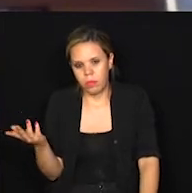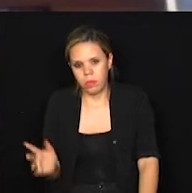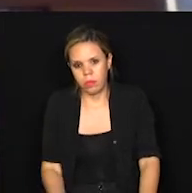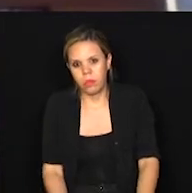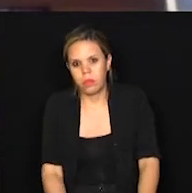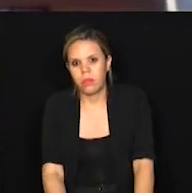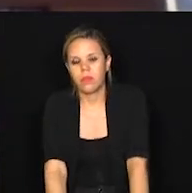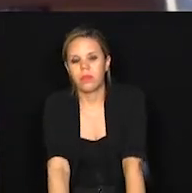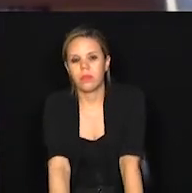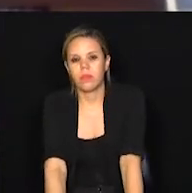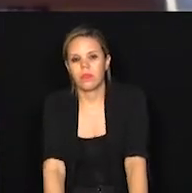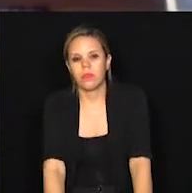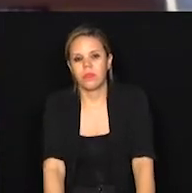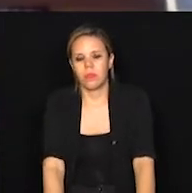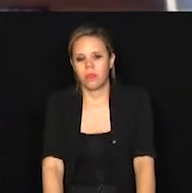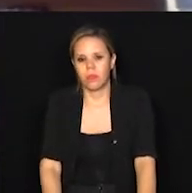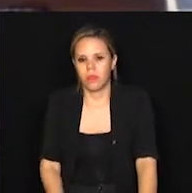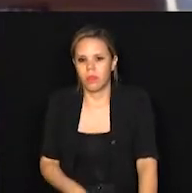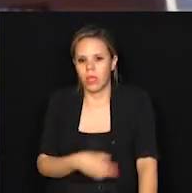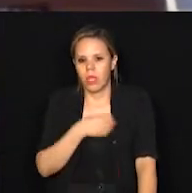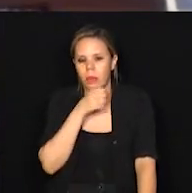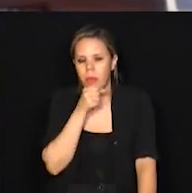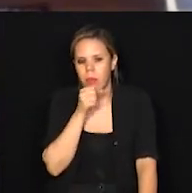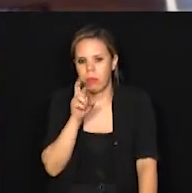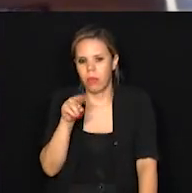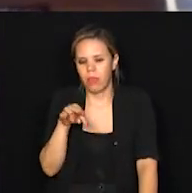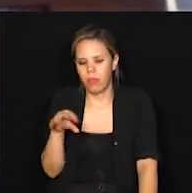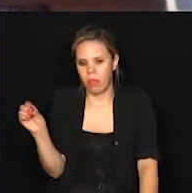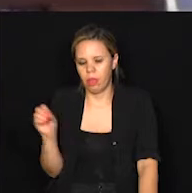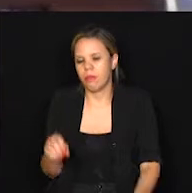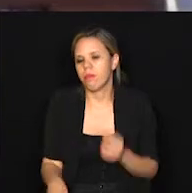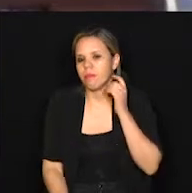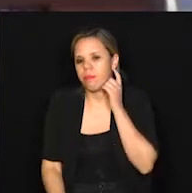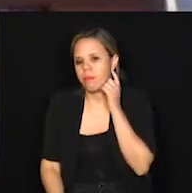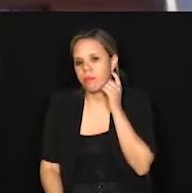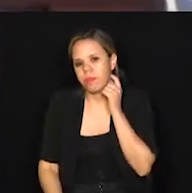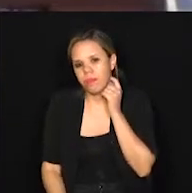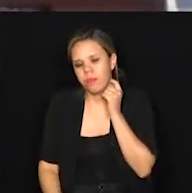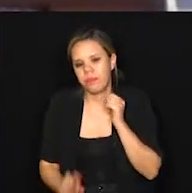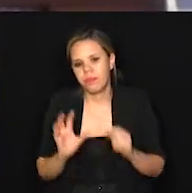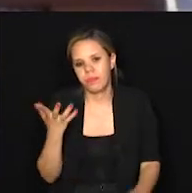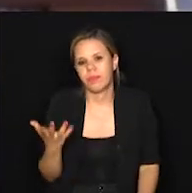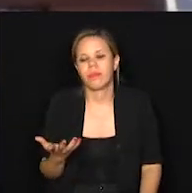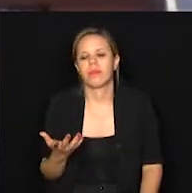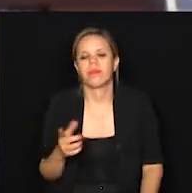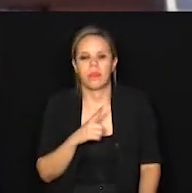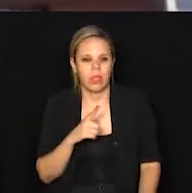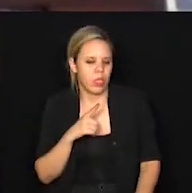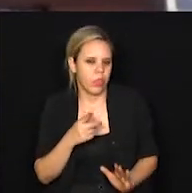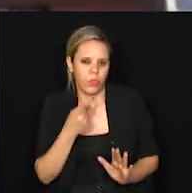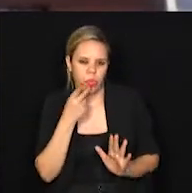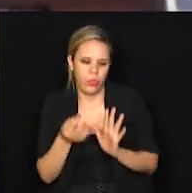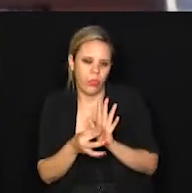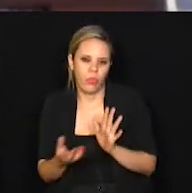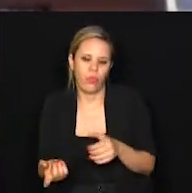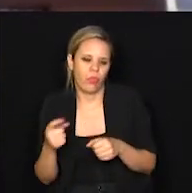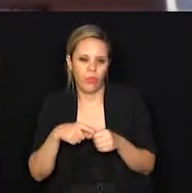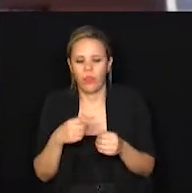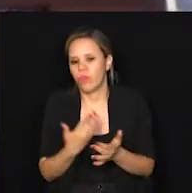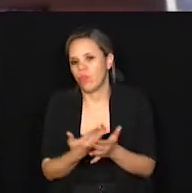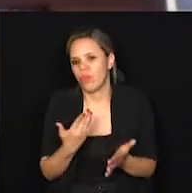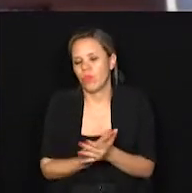No caso é o Renato que está com o microfone aberto aqui. Então, o que acontece? Então, depoimento, quando falam de voltar às